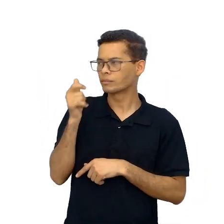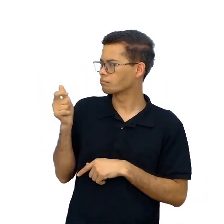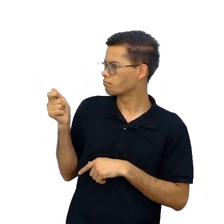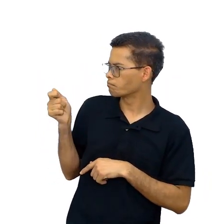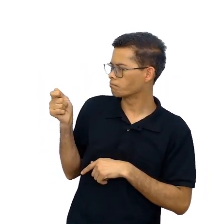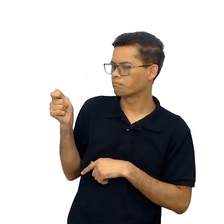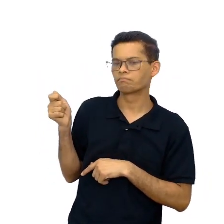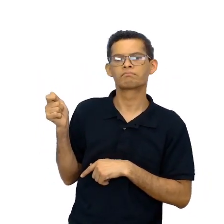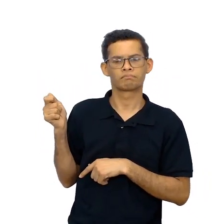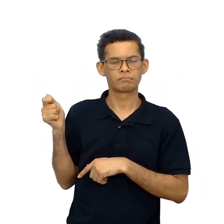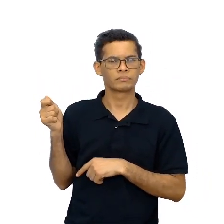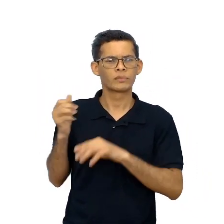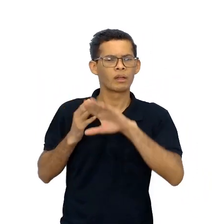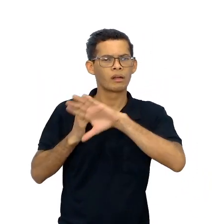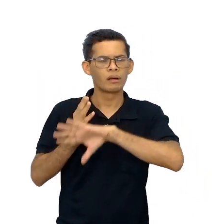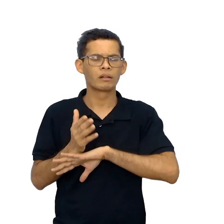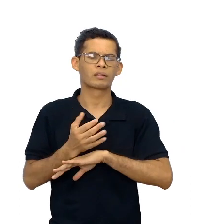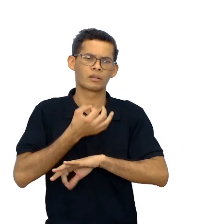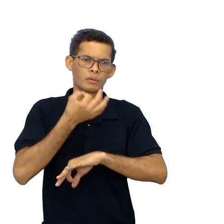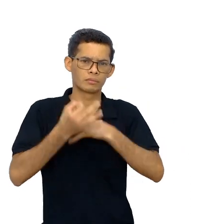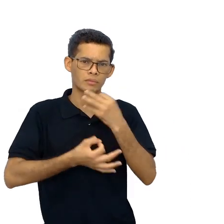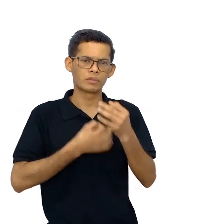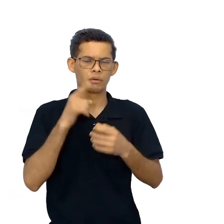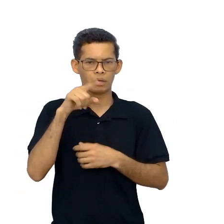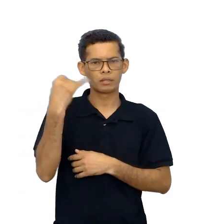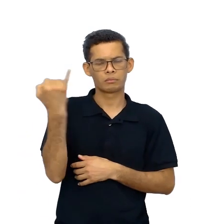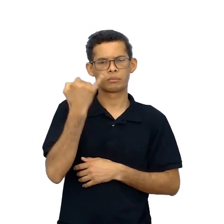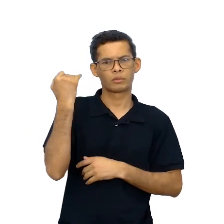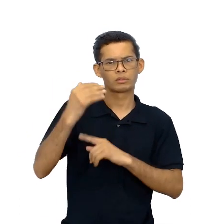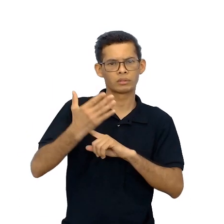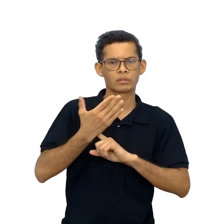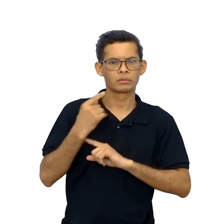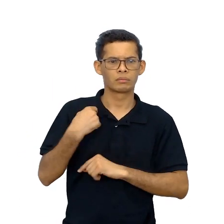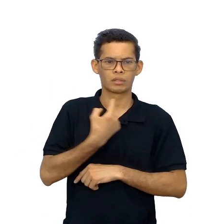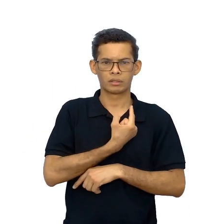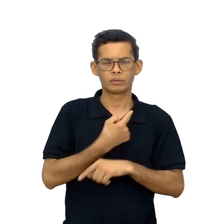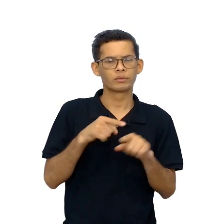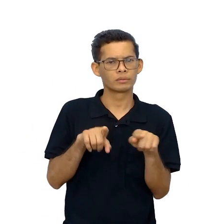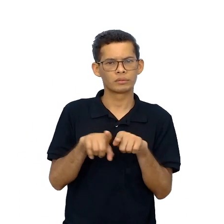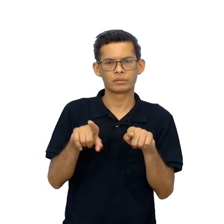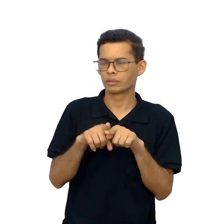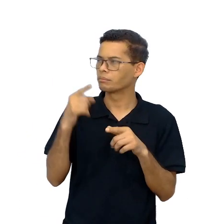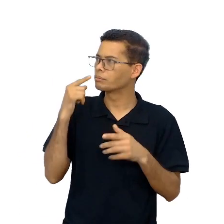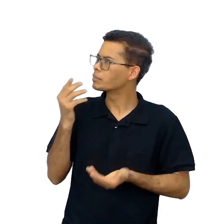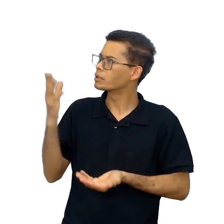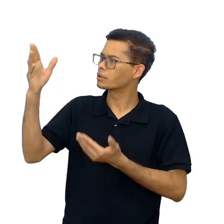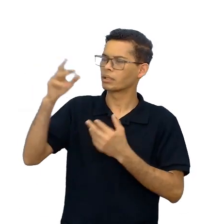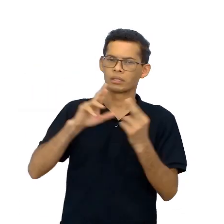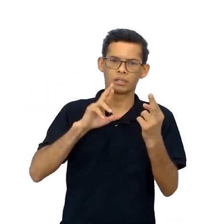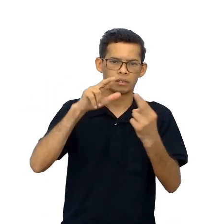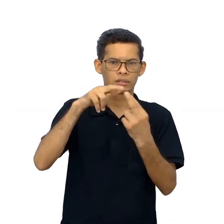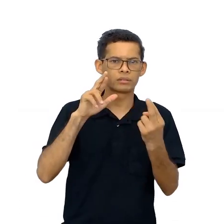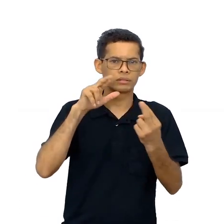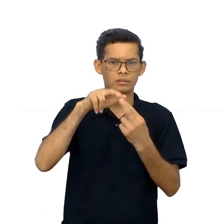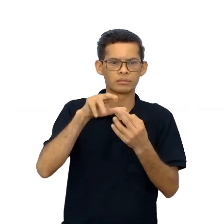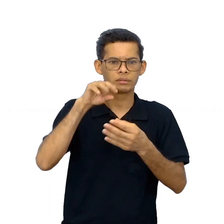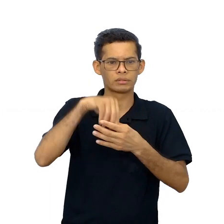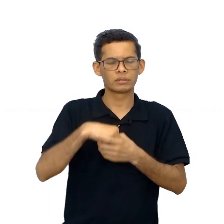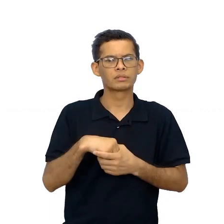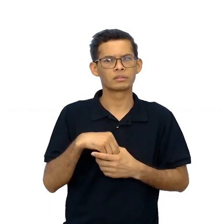QR Code, é muito importante para nós. Deixamos aqui todos os referenciais que nós usamos na